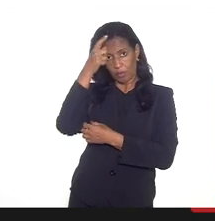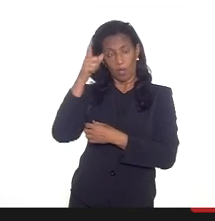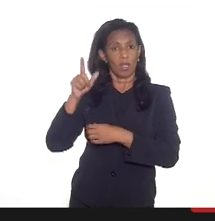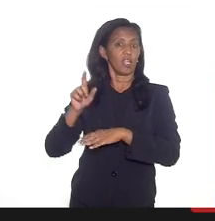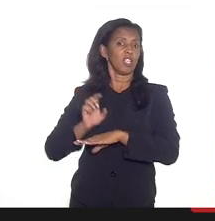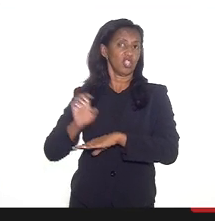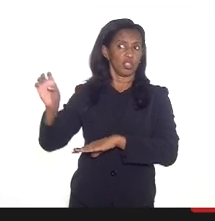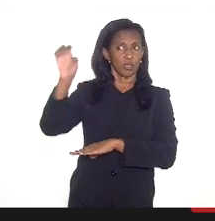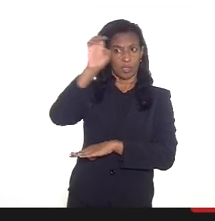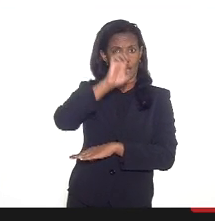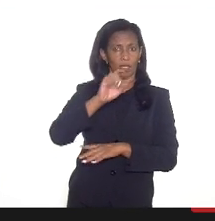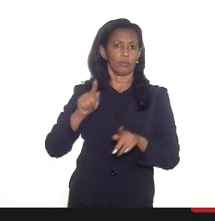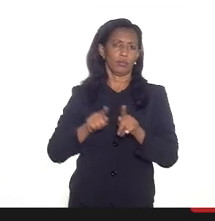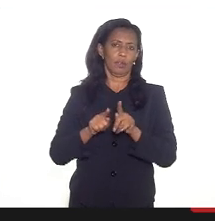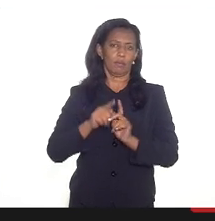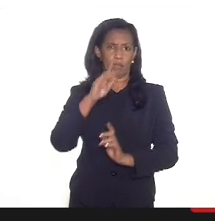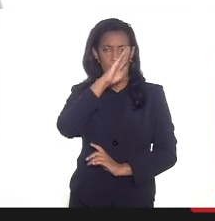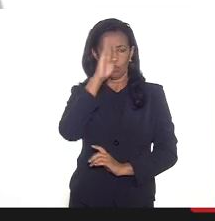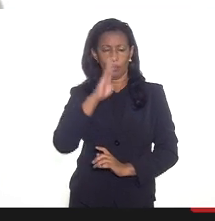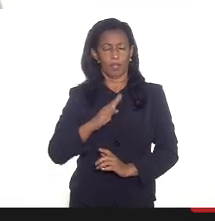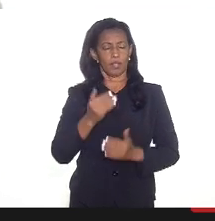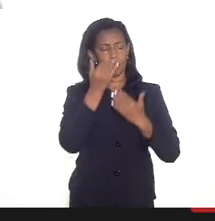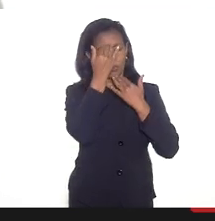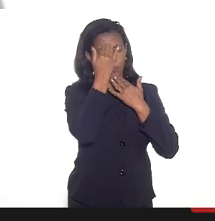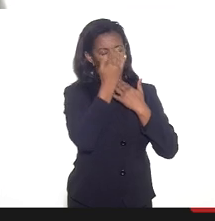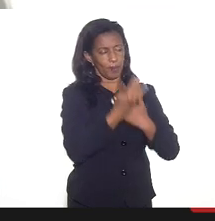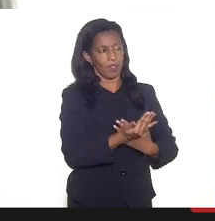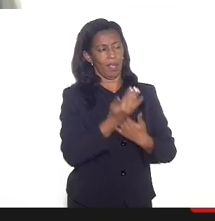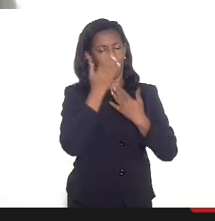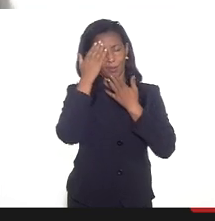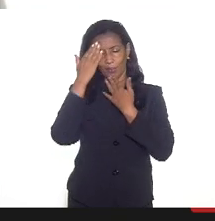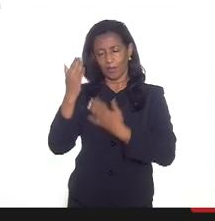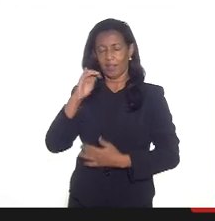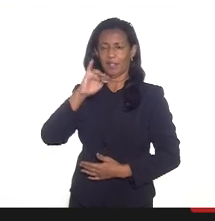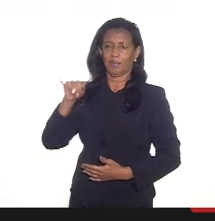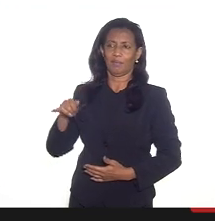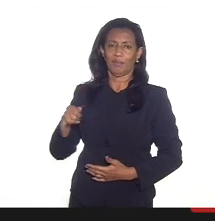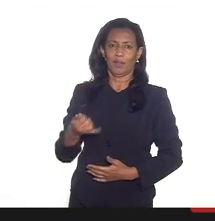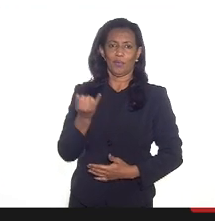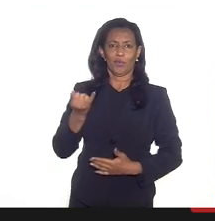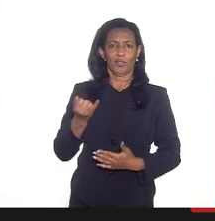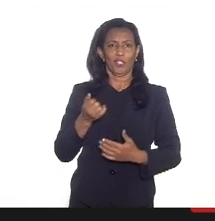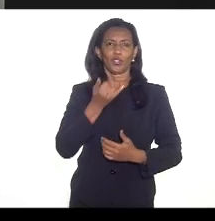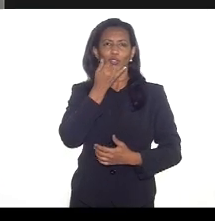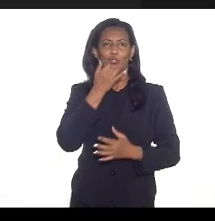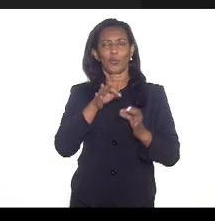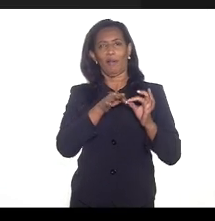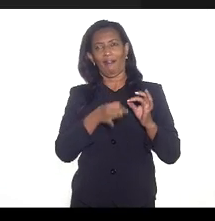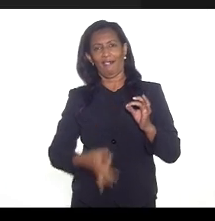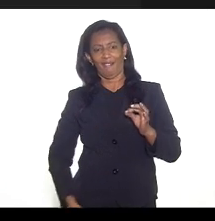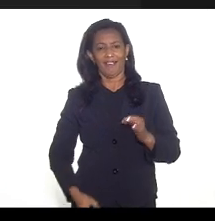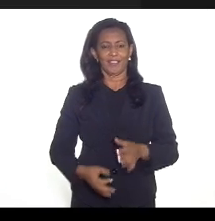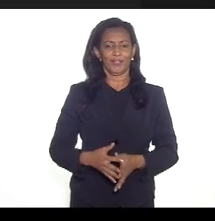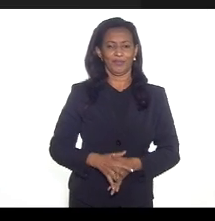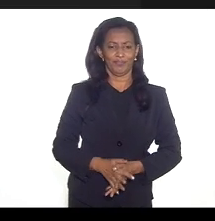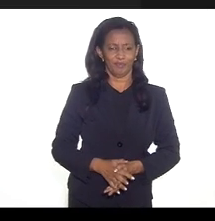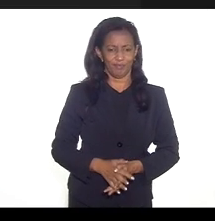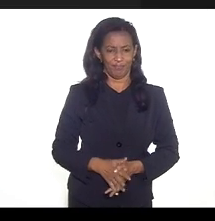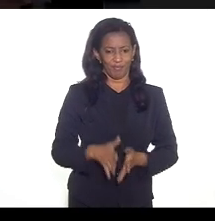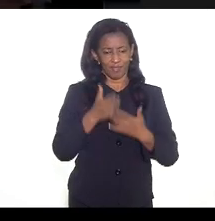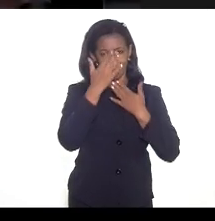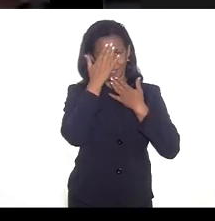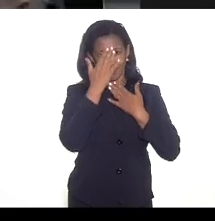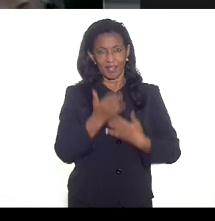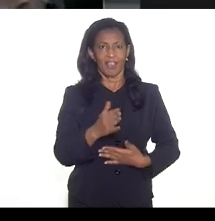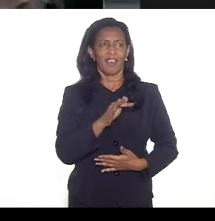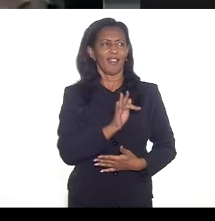aqui do Brasil. Obrigada, obrigada pela oportunidade, desculpa por ter me alongado. Obrigada,